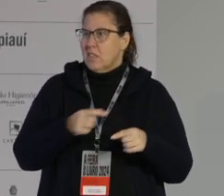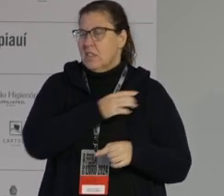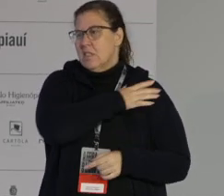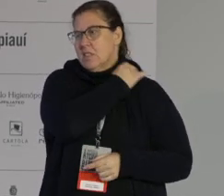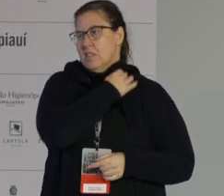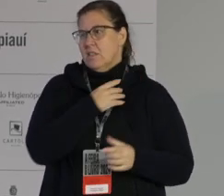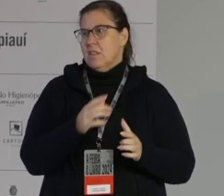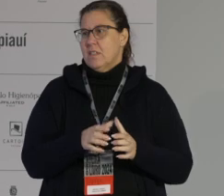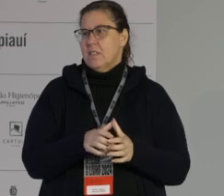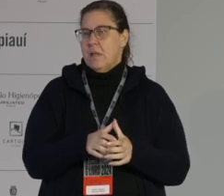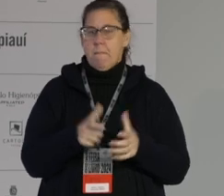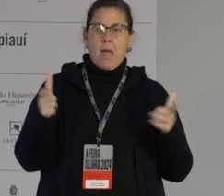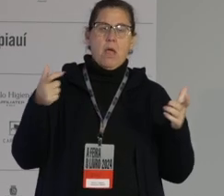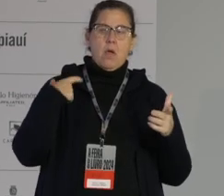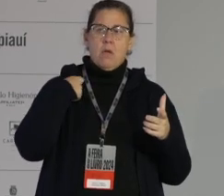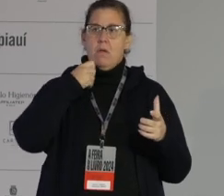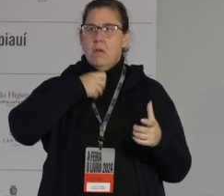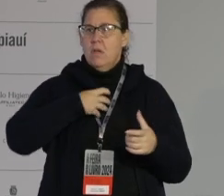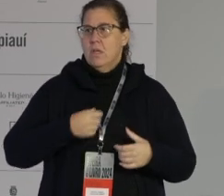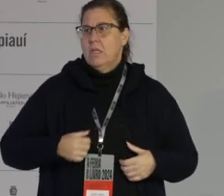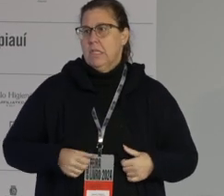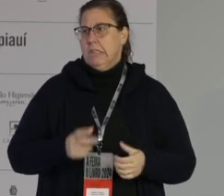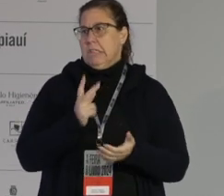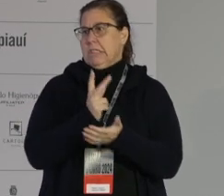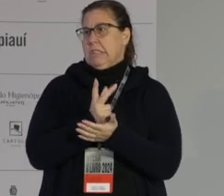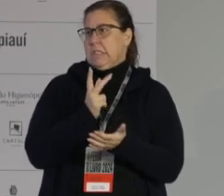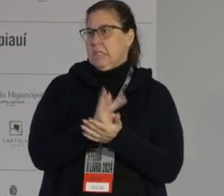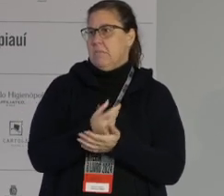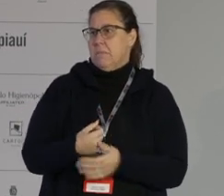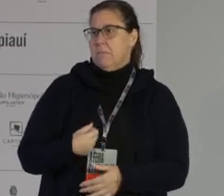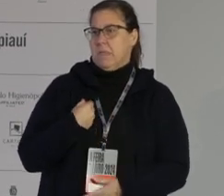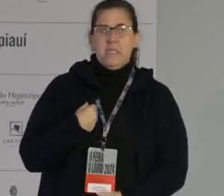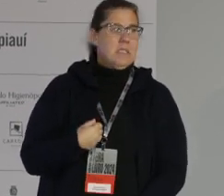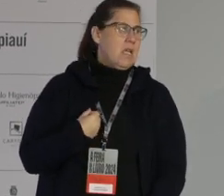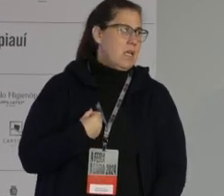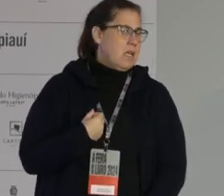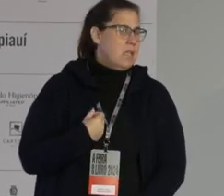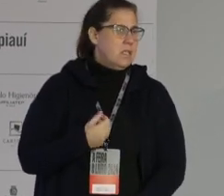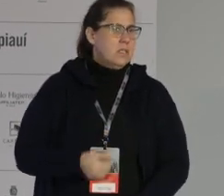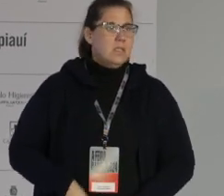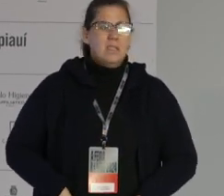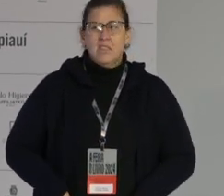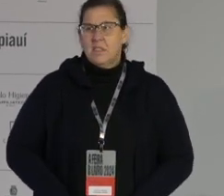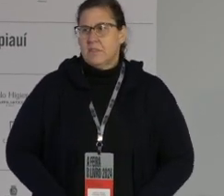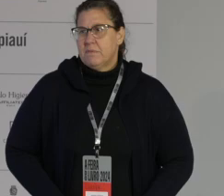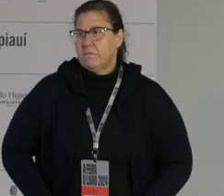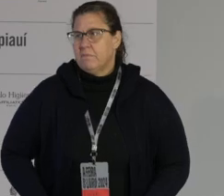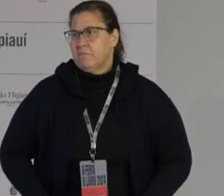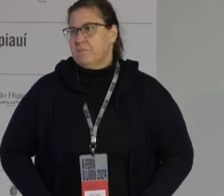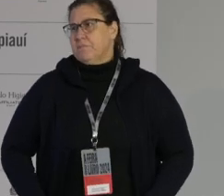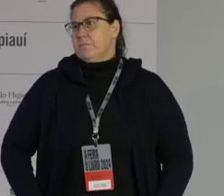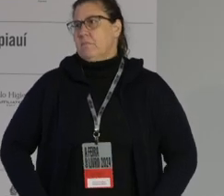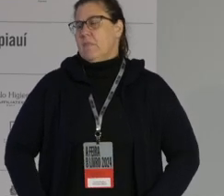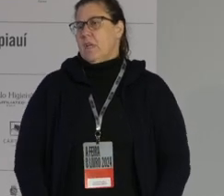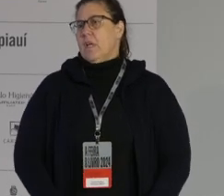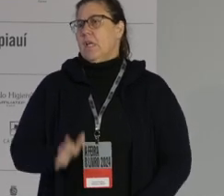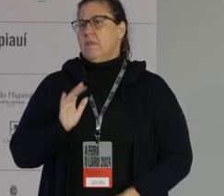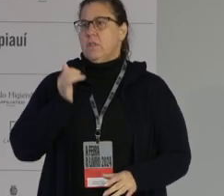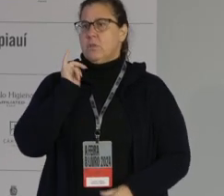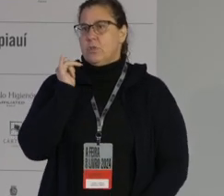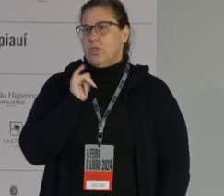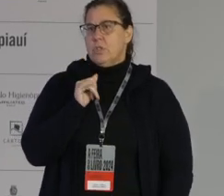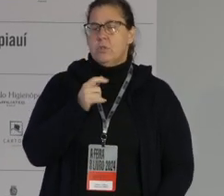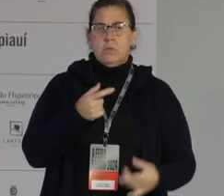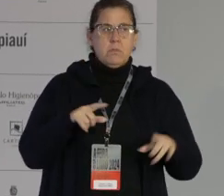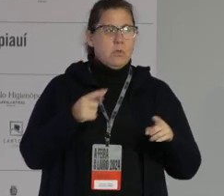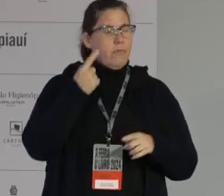na maioria desses contos, elas sempre, é muito presente. Às vezes, muitos contos realmente surgiram de uma música. Eu estou